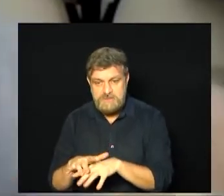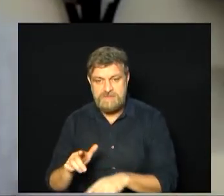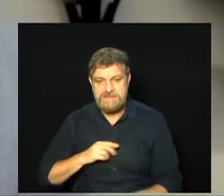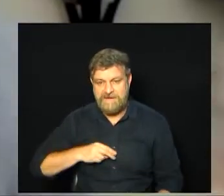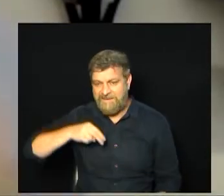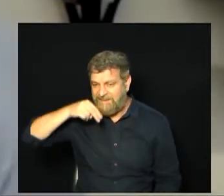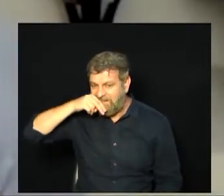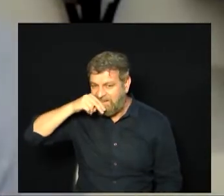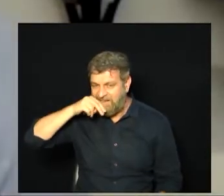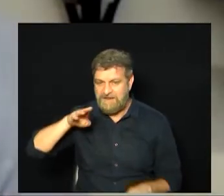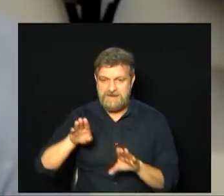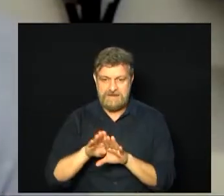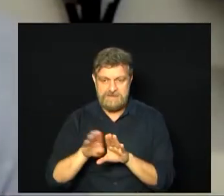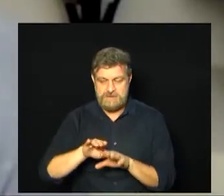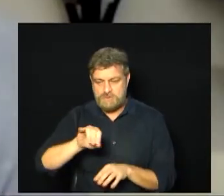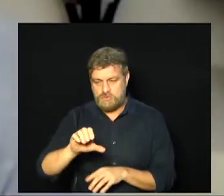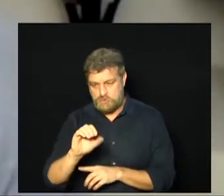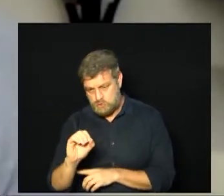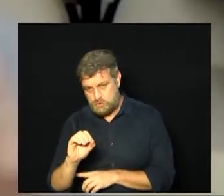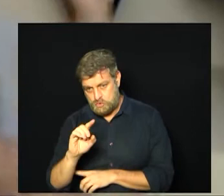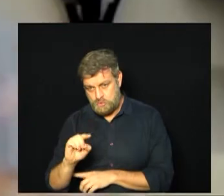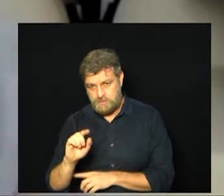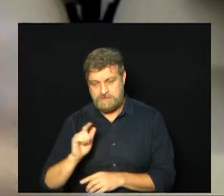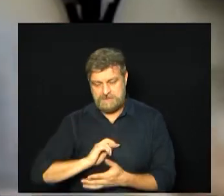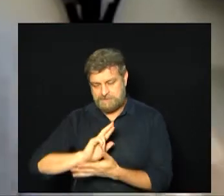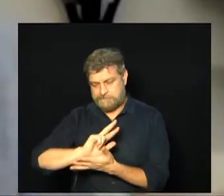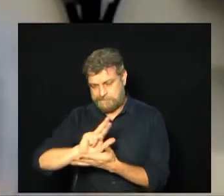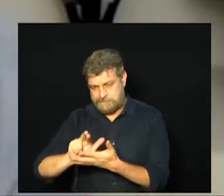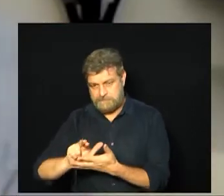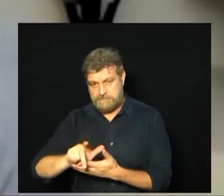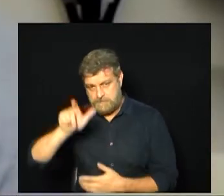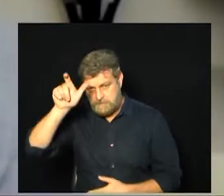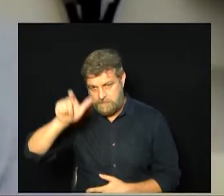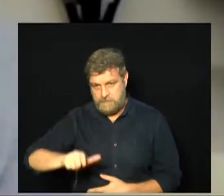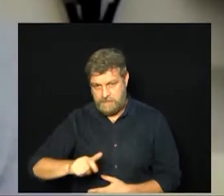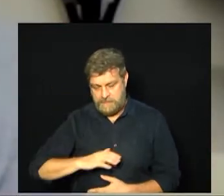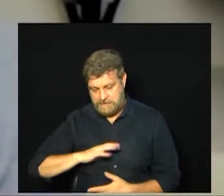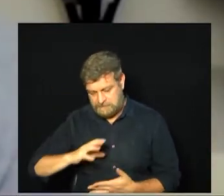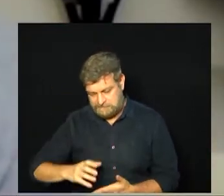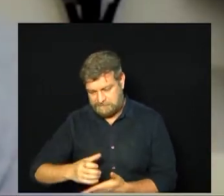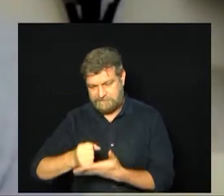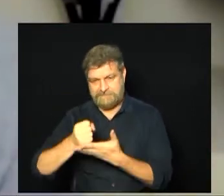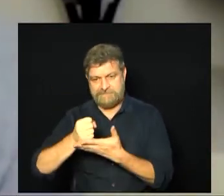Gaúcho, o Bernard, Jô, e aí sim eu me redimo